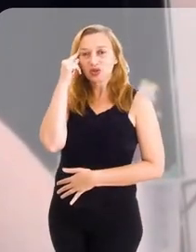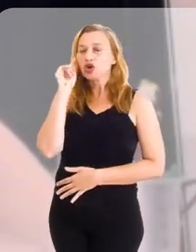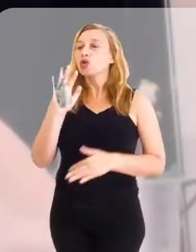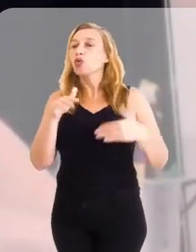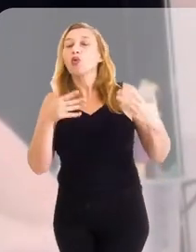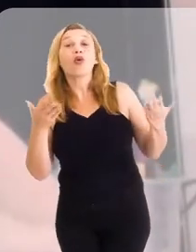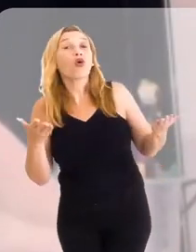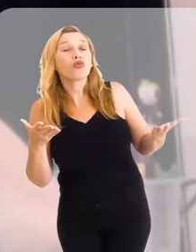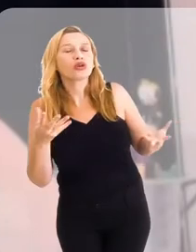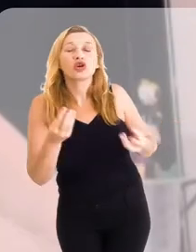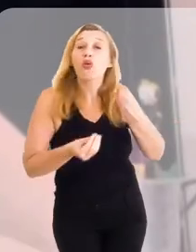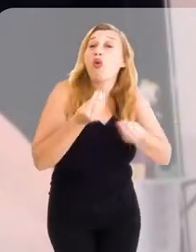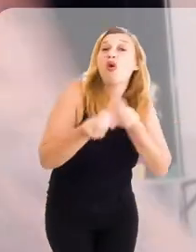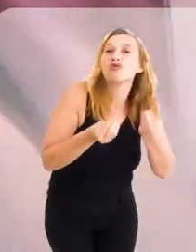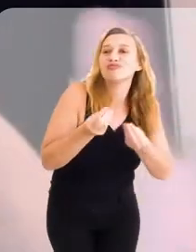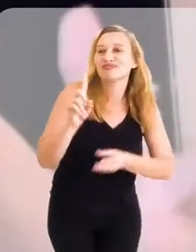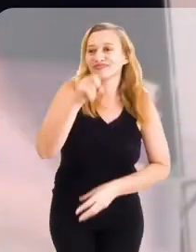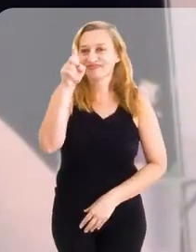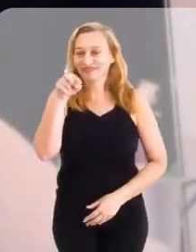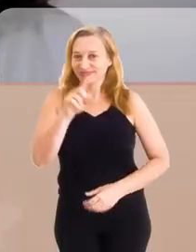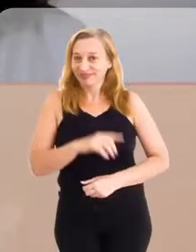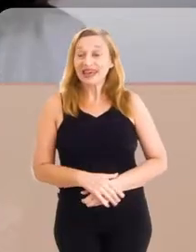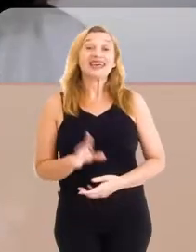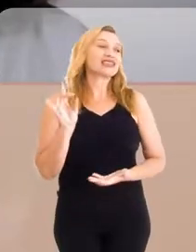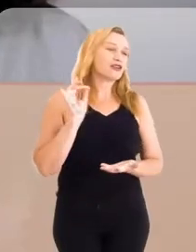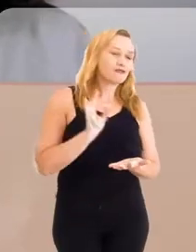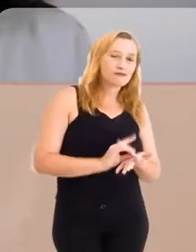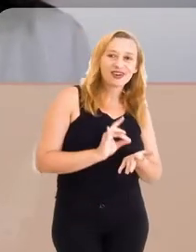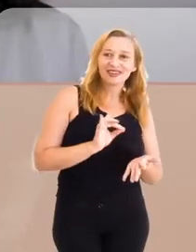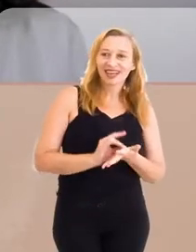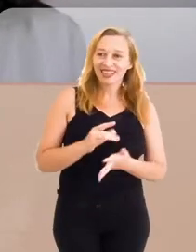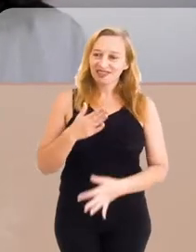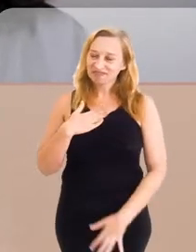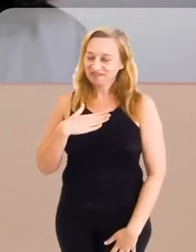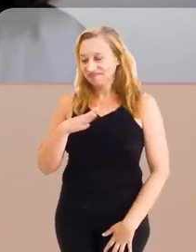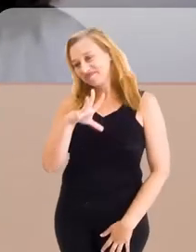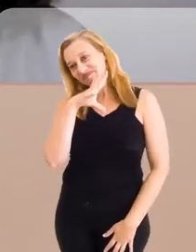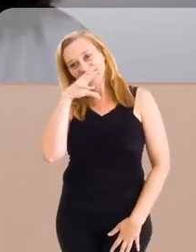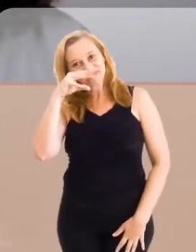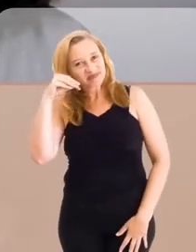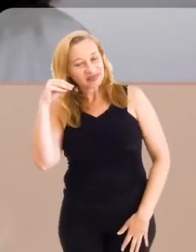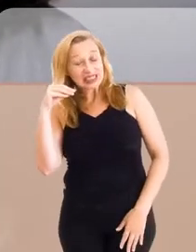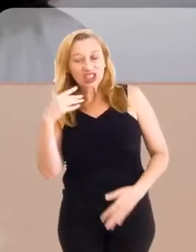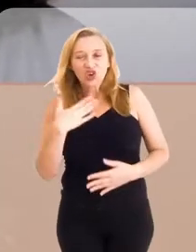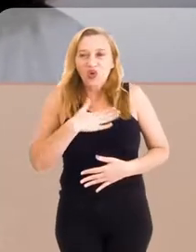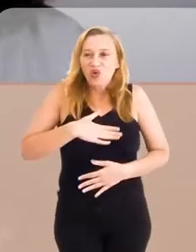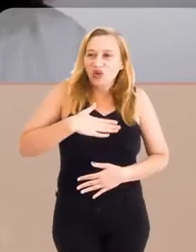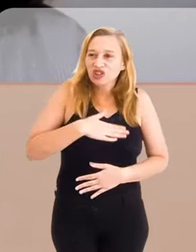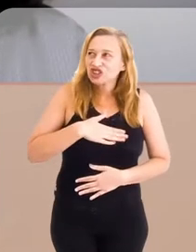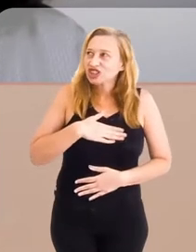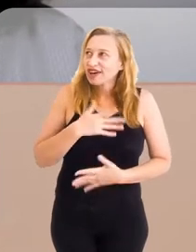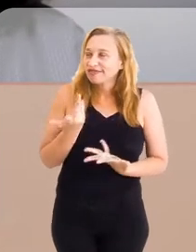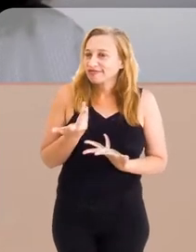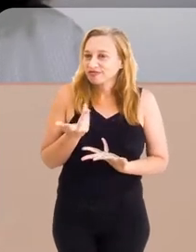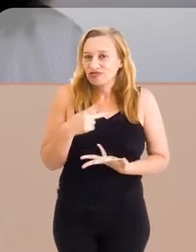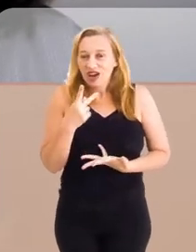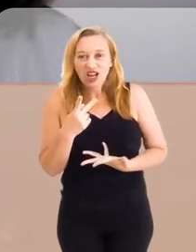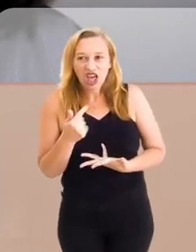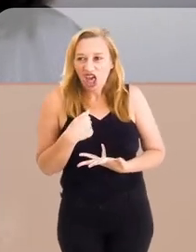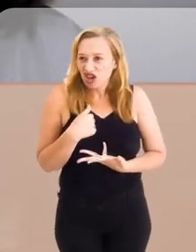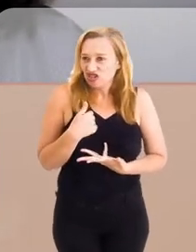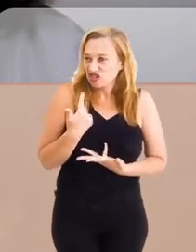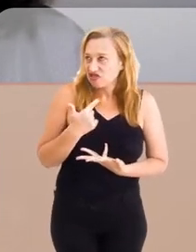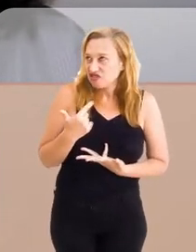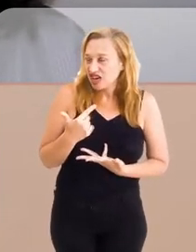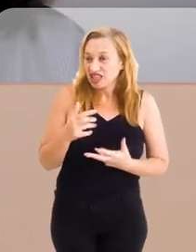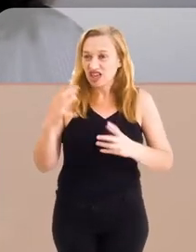pensamento e quando foi e como foi? Bom, na verdade, eu, na minha adolescência, gostava, não digo que